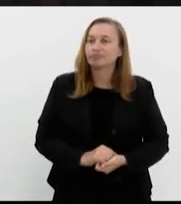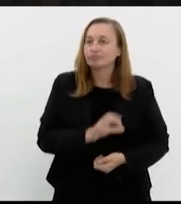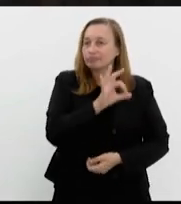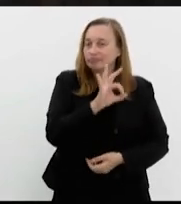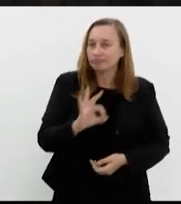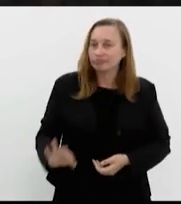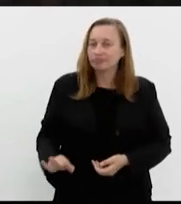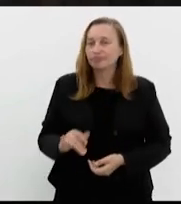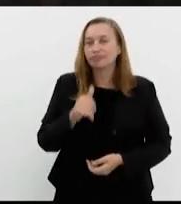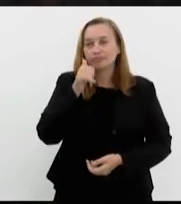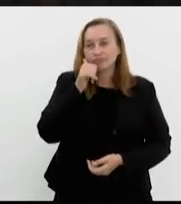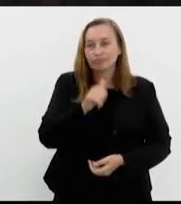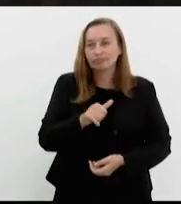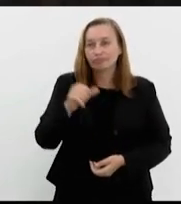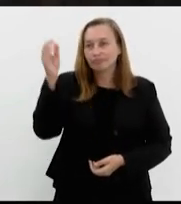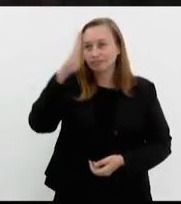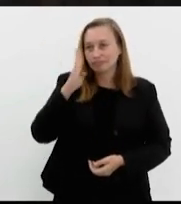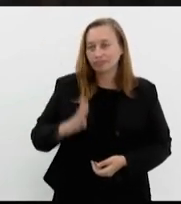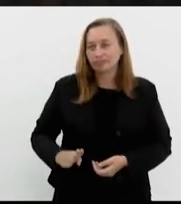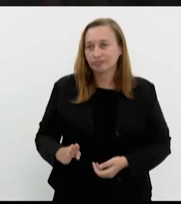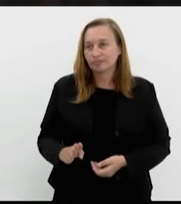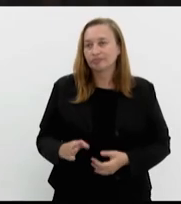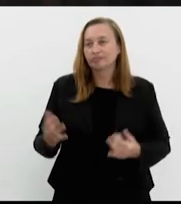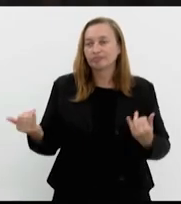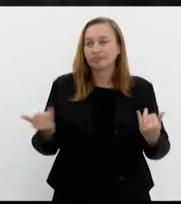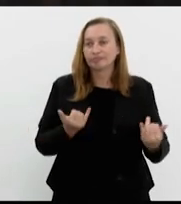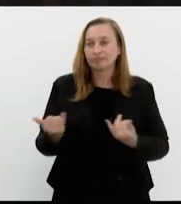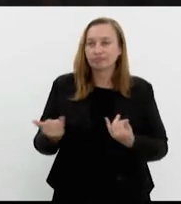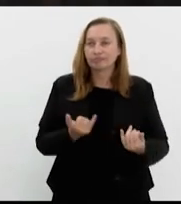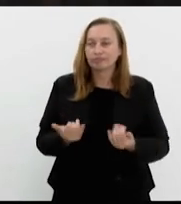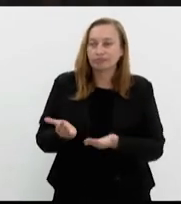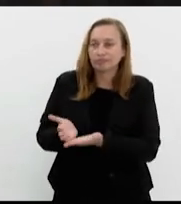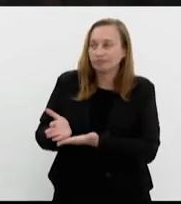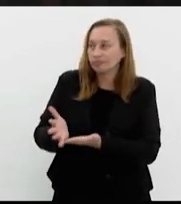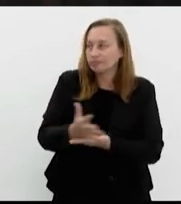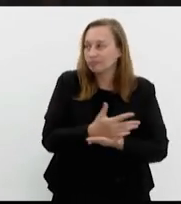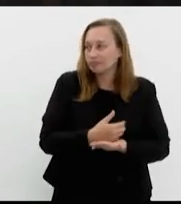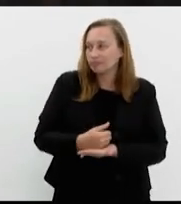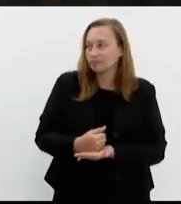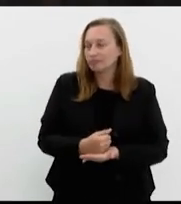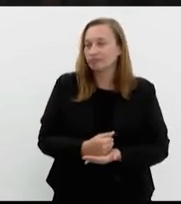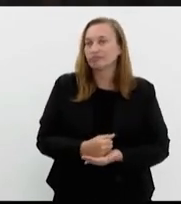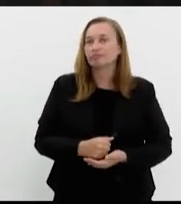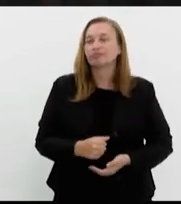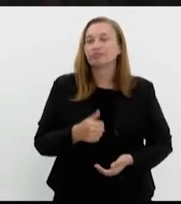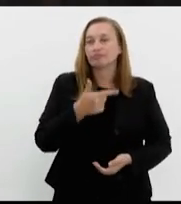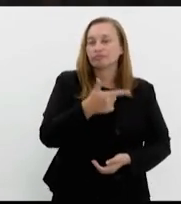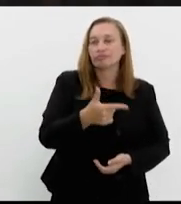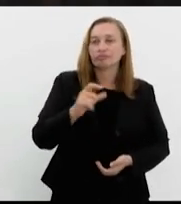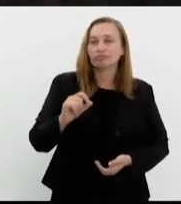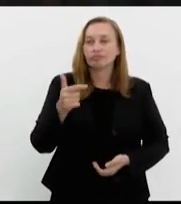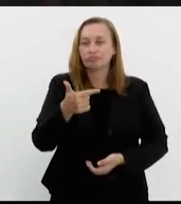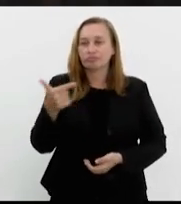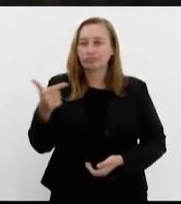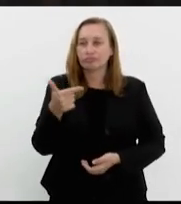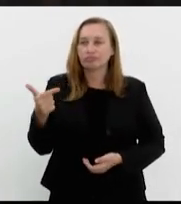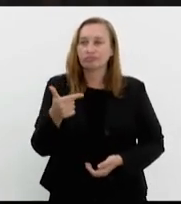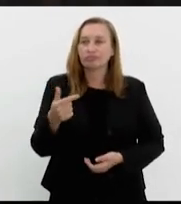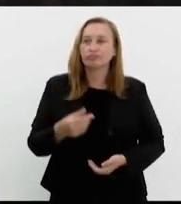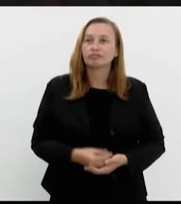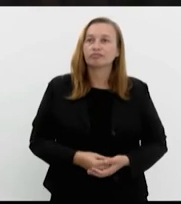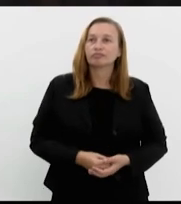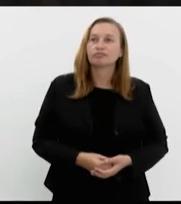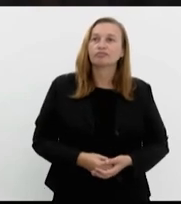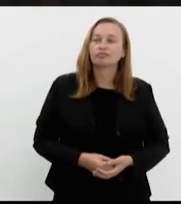de mulheres no Brasil, segundo os dados do Censo Demográfico de 2022, nós temos